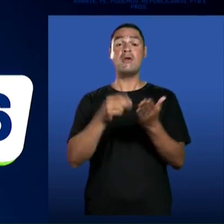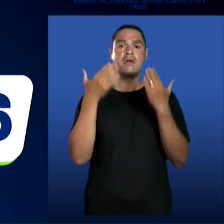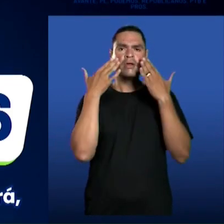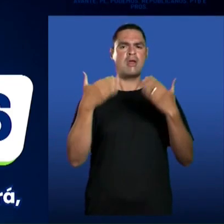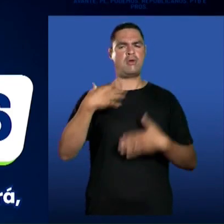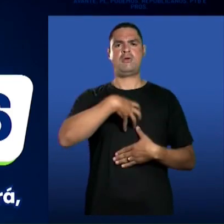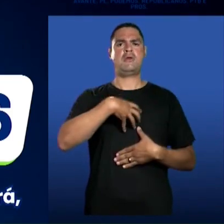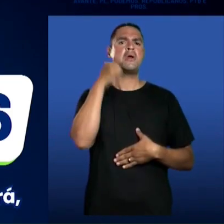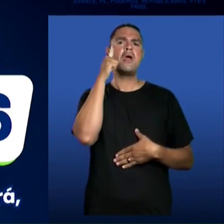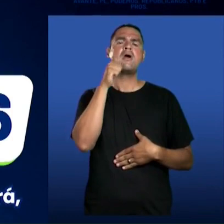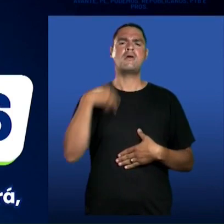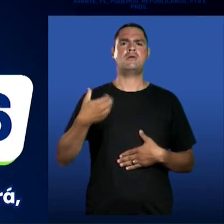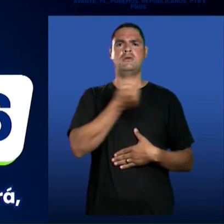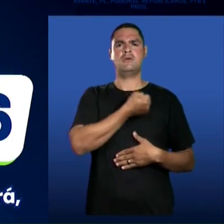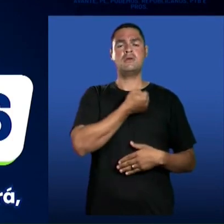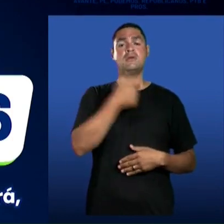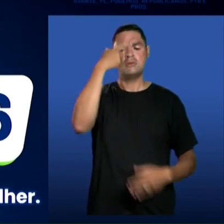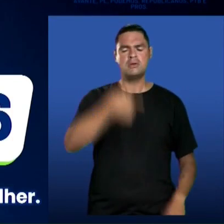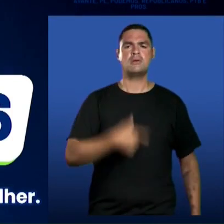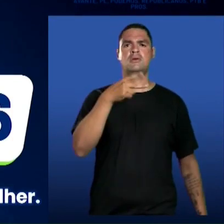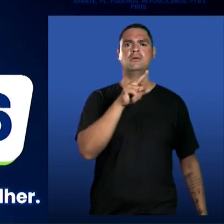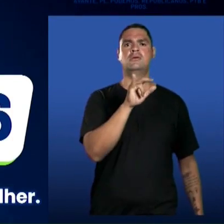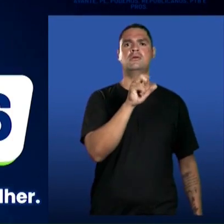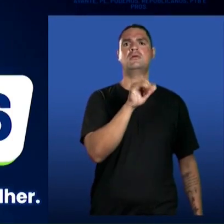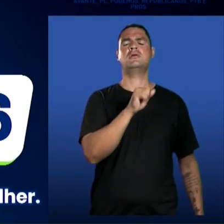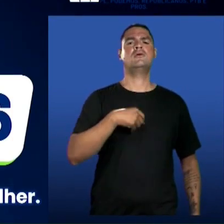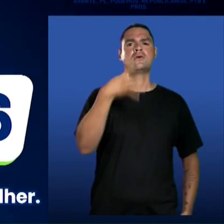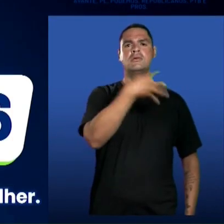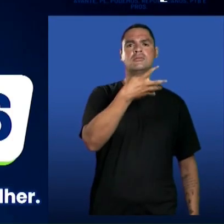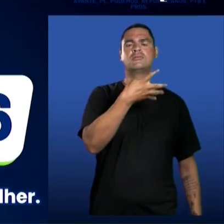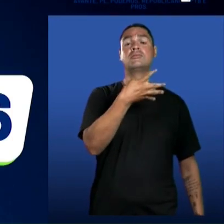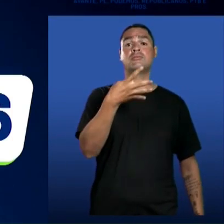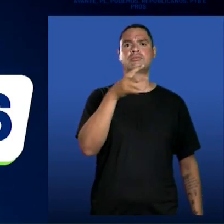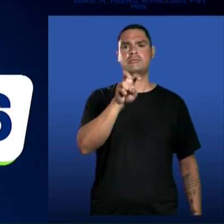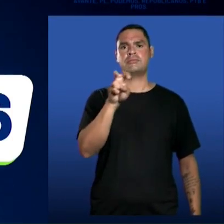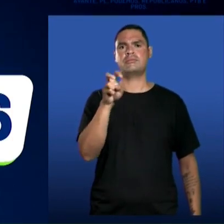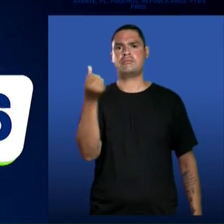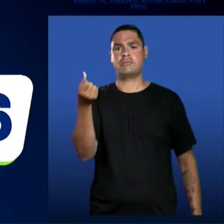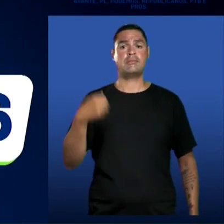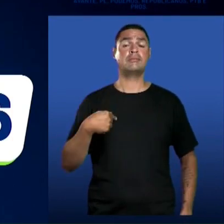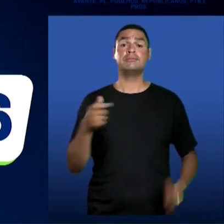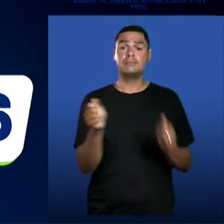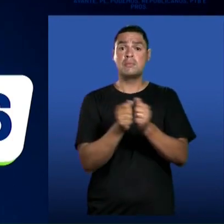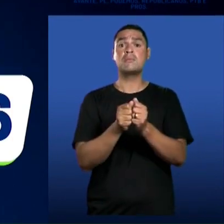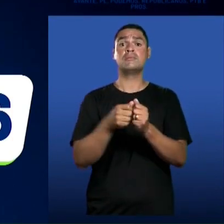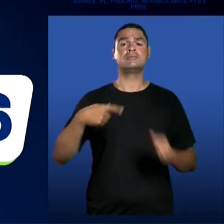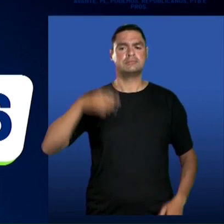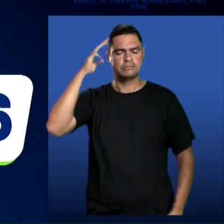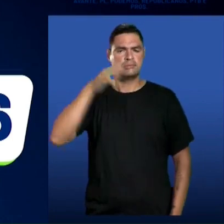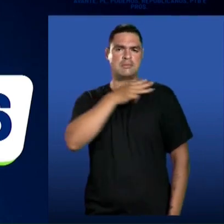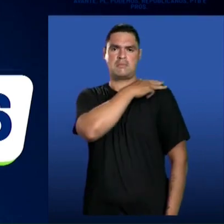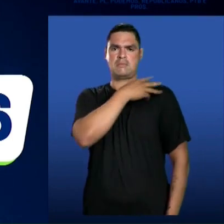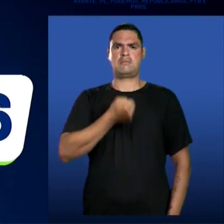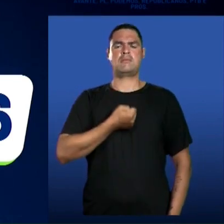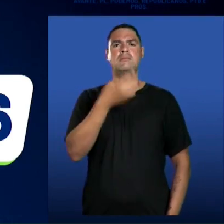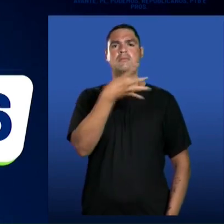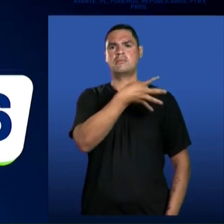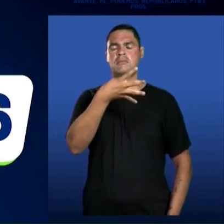com políticas públicas na saúde e educação do Ceará é um olhar sensível de uma mulher. Sou Priscila Rocha, sua deputada estadual.